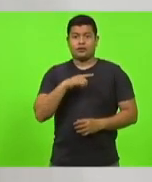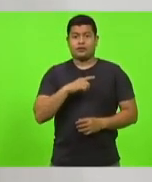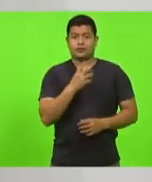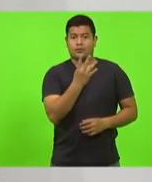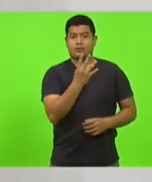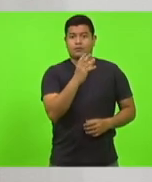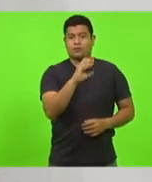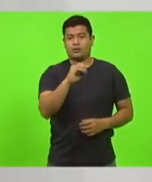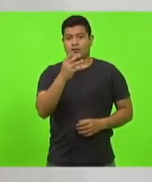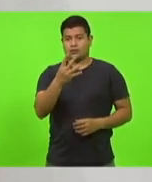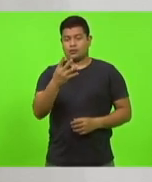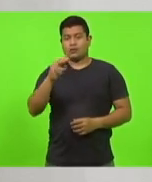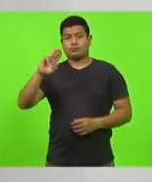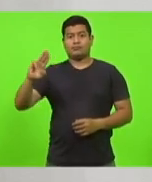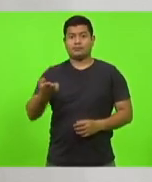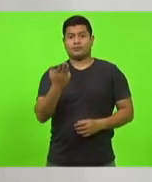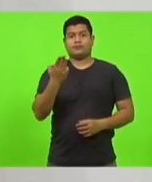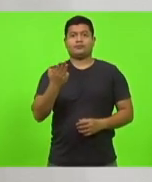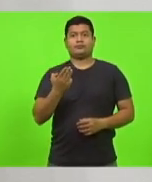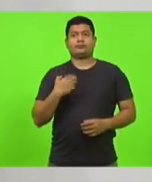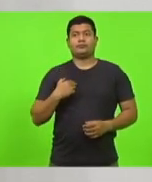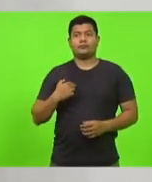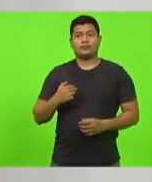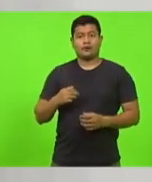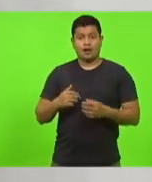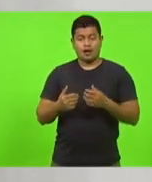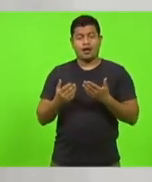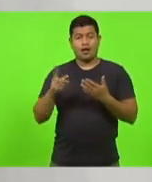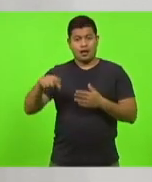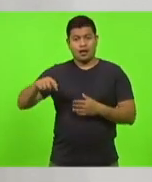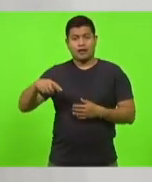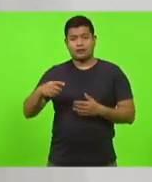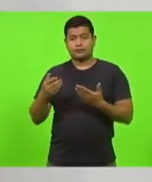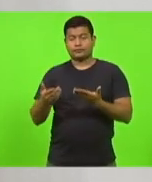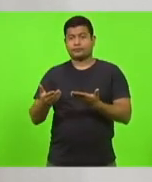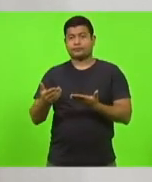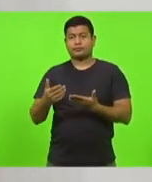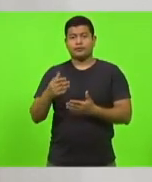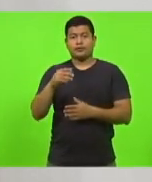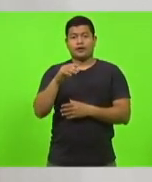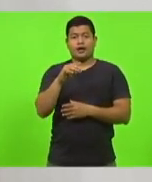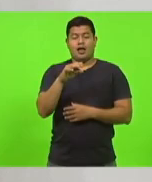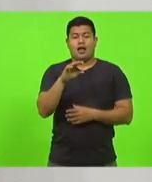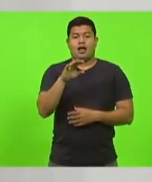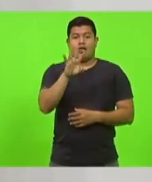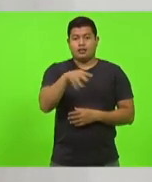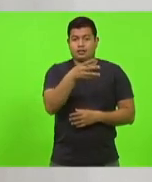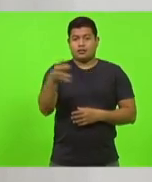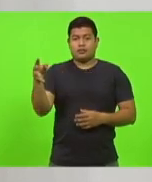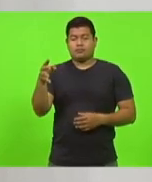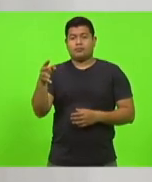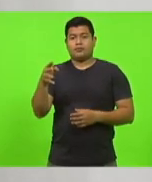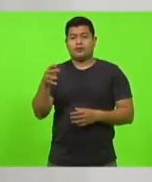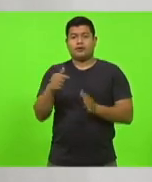404 milhões. Essa tabela foi apresentada como a tabela do final do ano